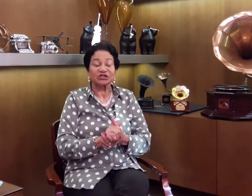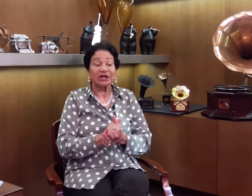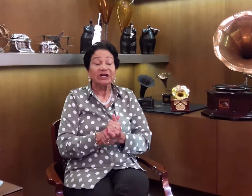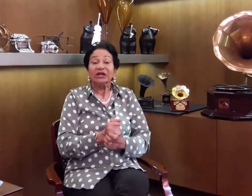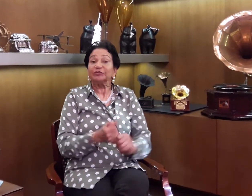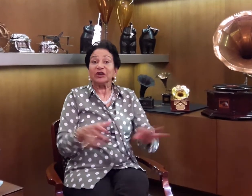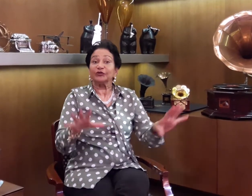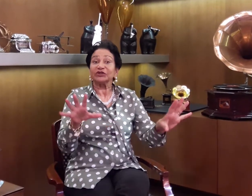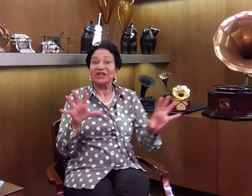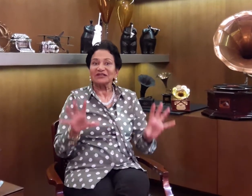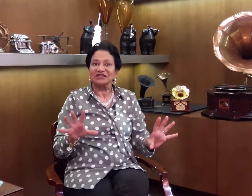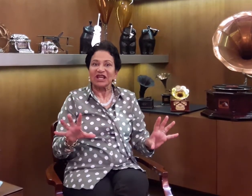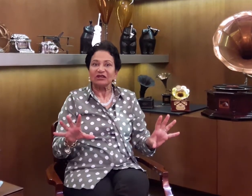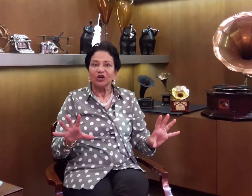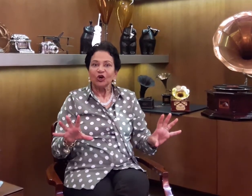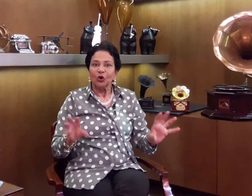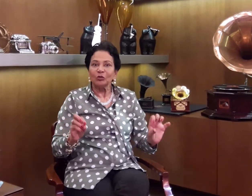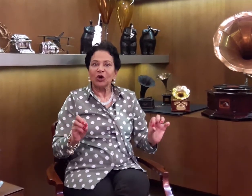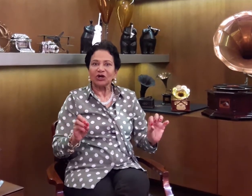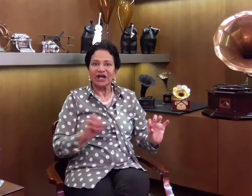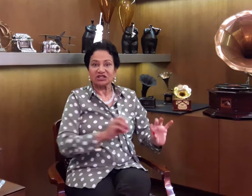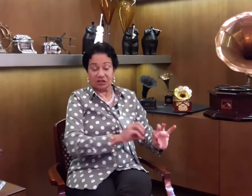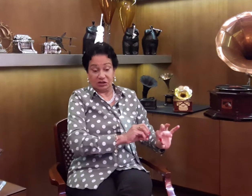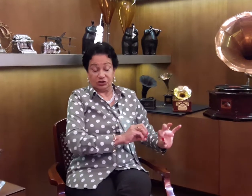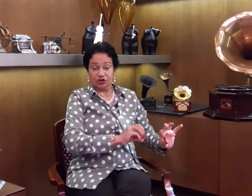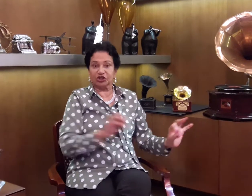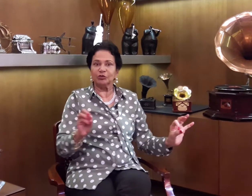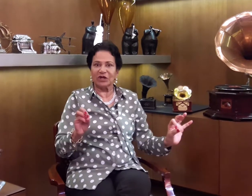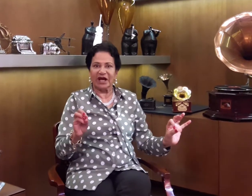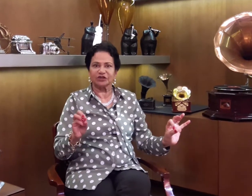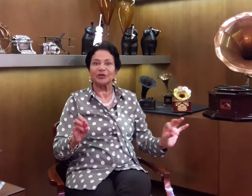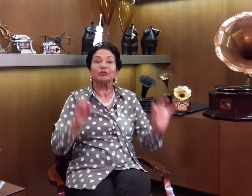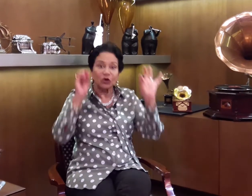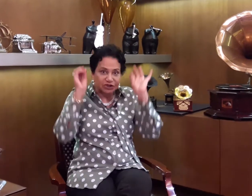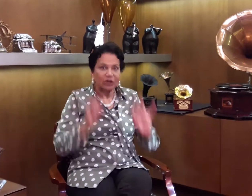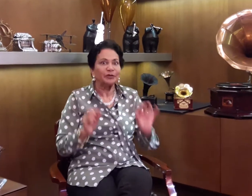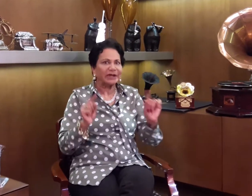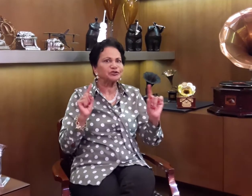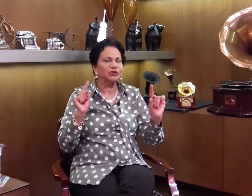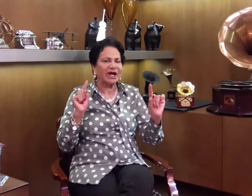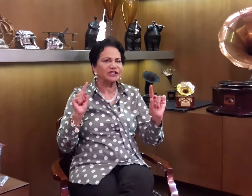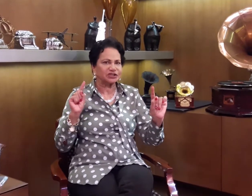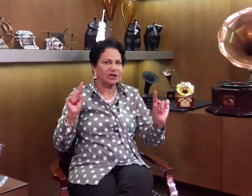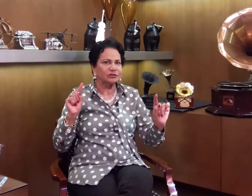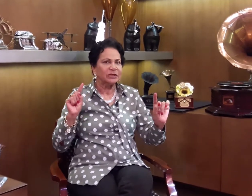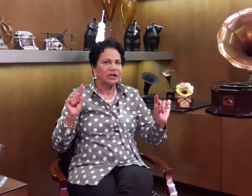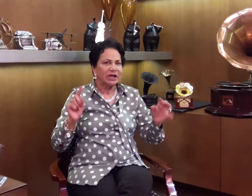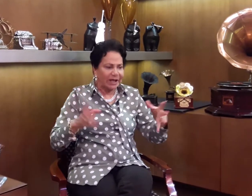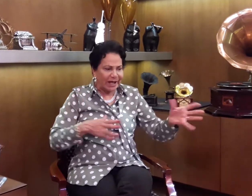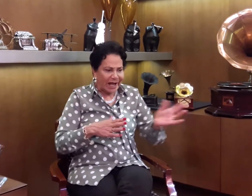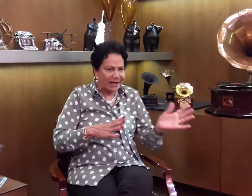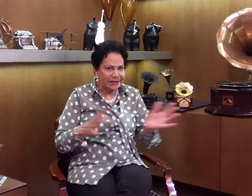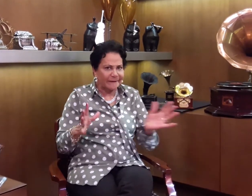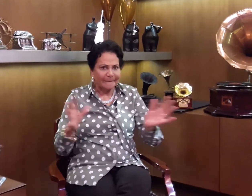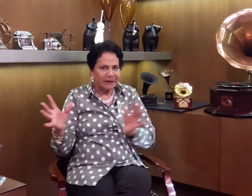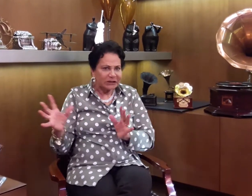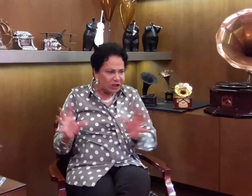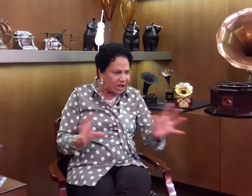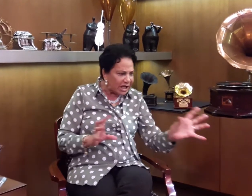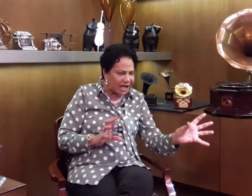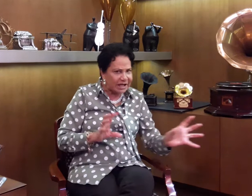bastante música. Bem, eu vou trazer uma orquestra de mulheres para mostrar como é que as mulheres estão